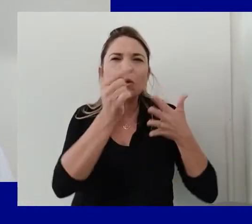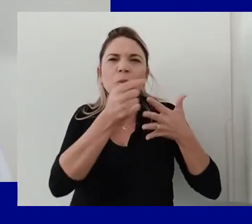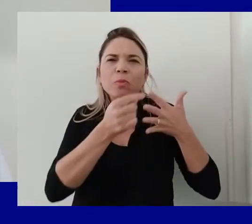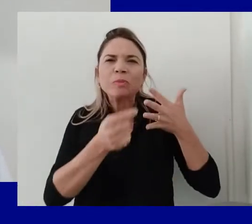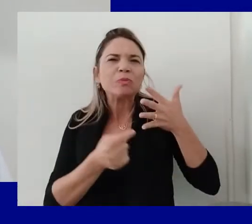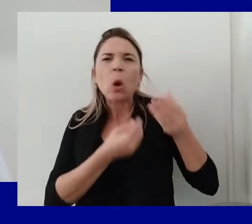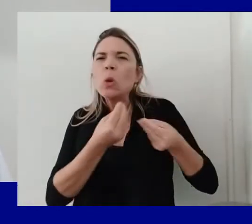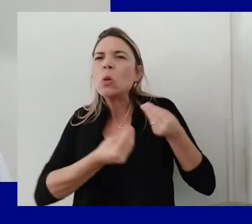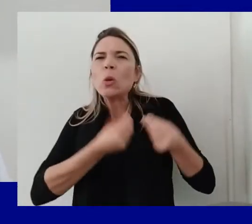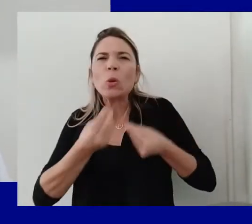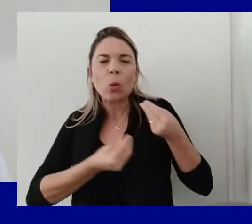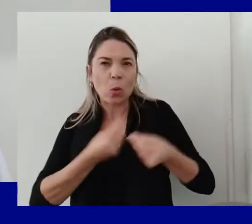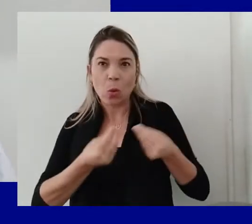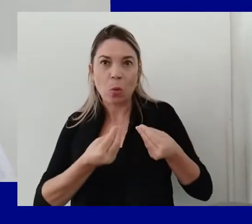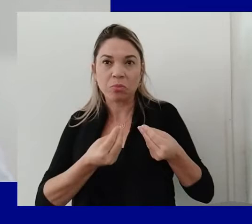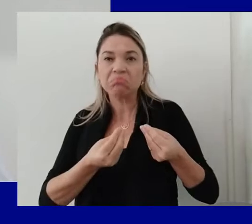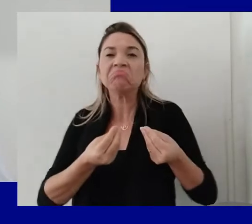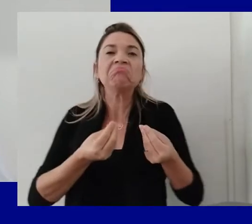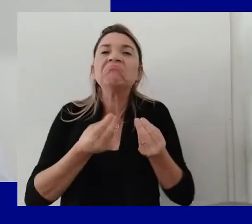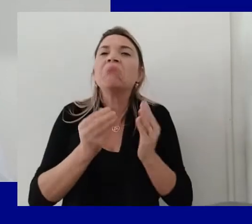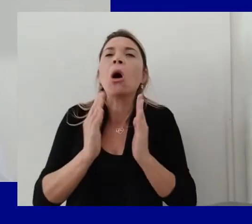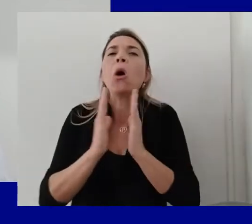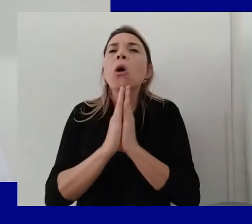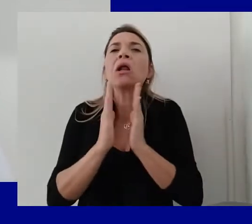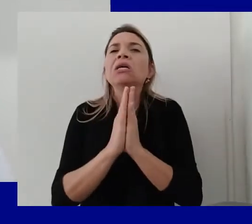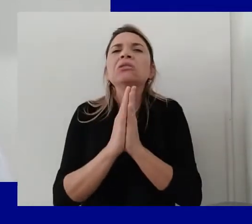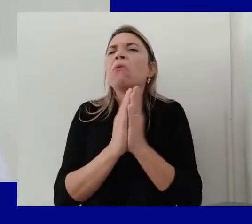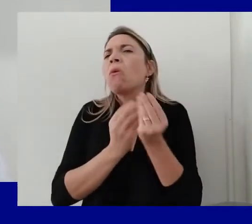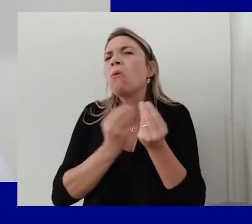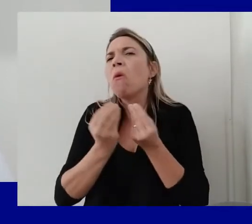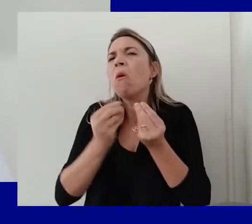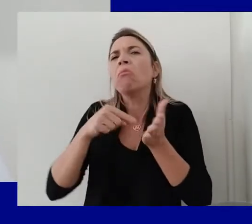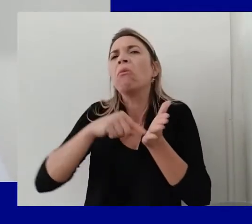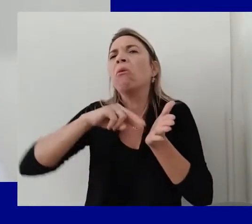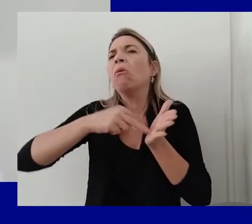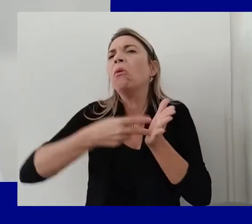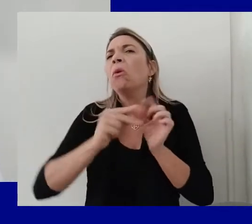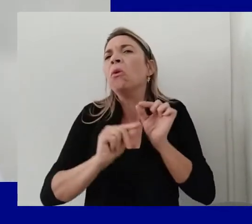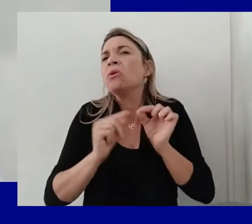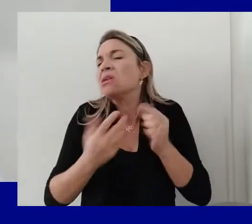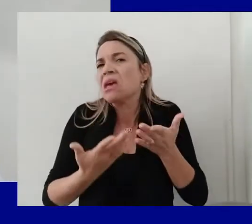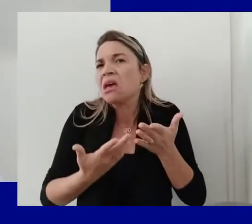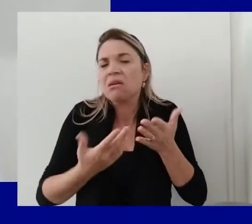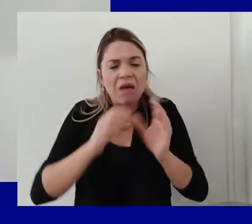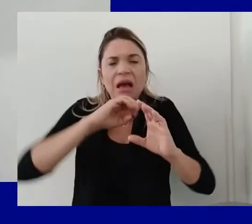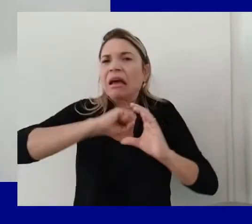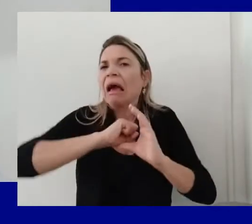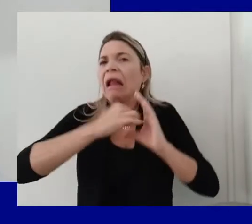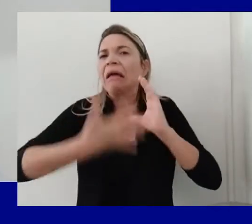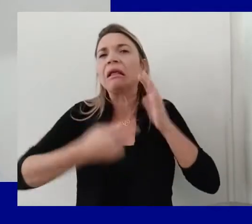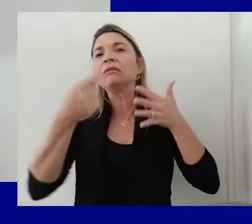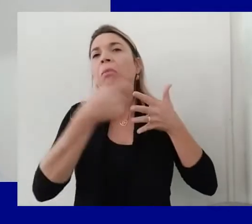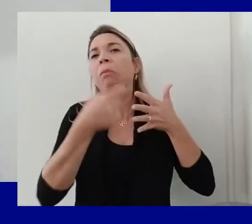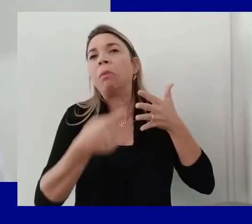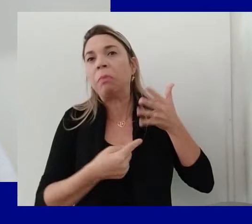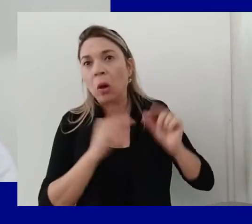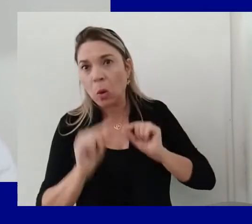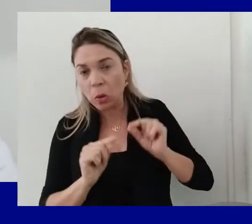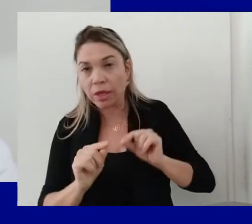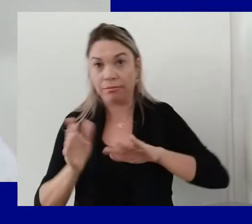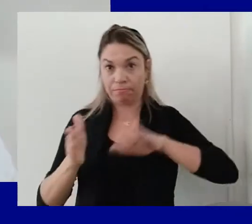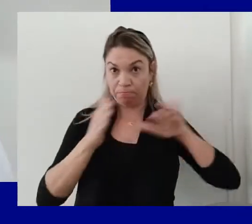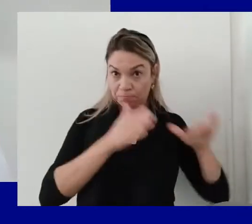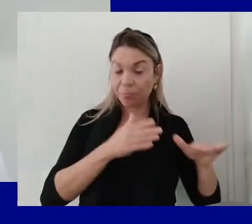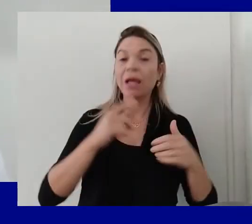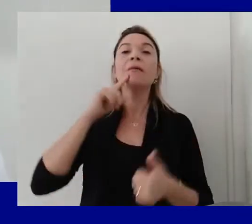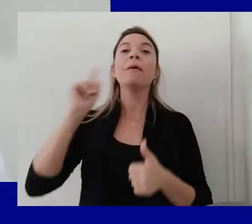que caracteriza a oração de acordo com o que ensina a palavra de Deus? Em primeiro lugar, eu quero